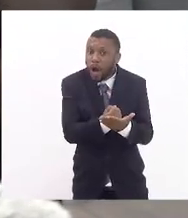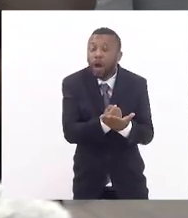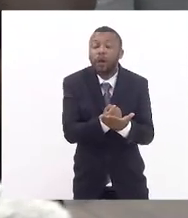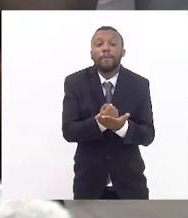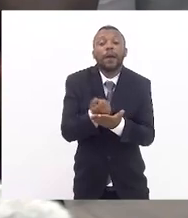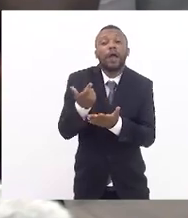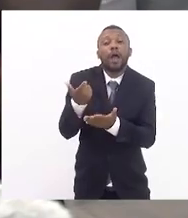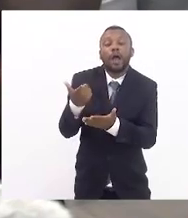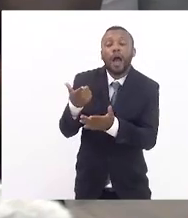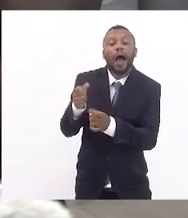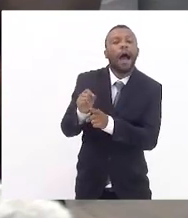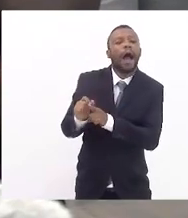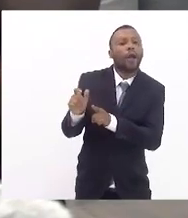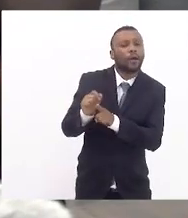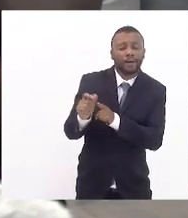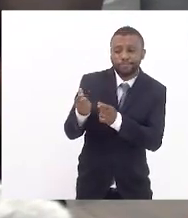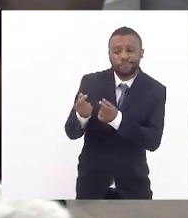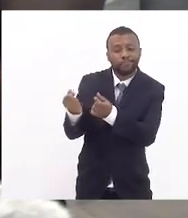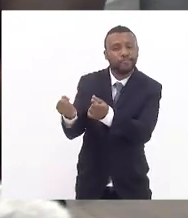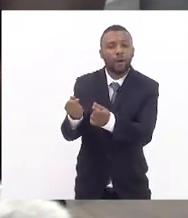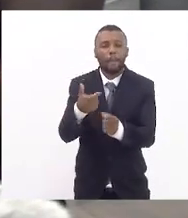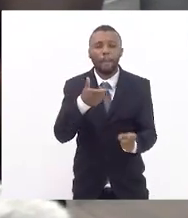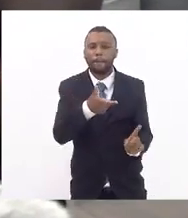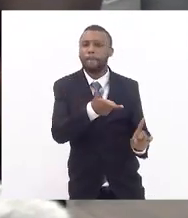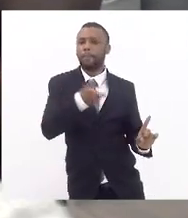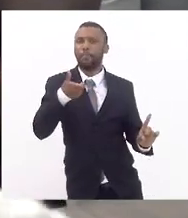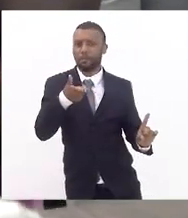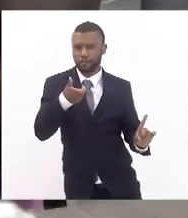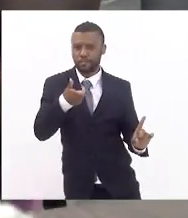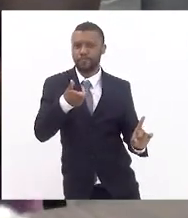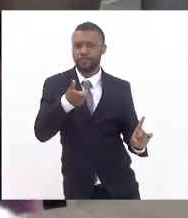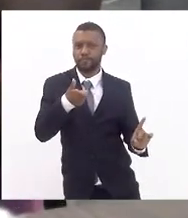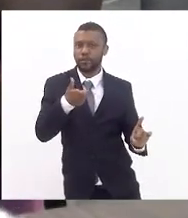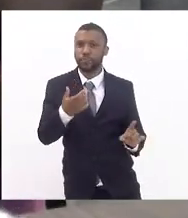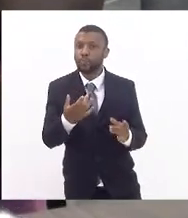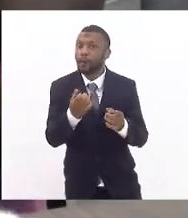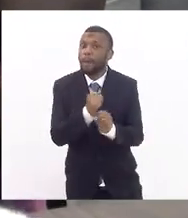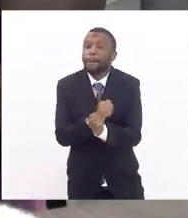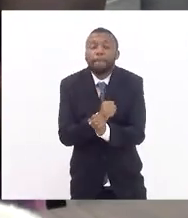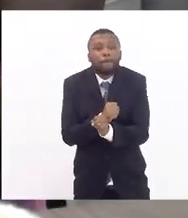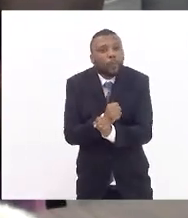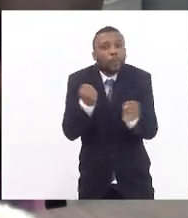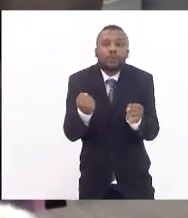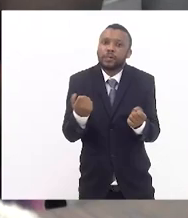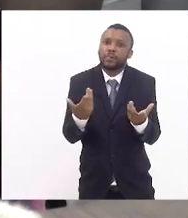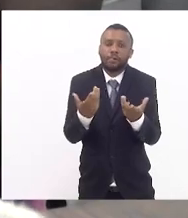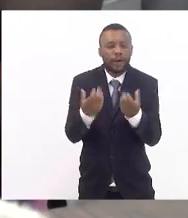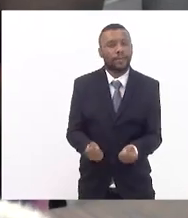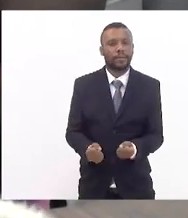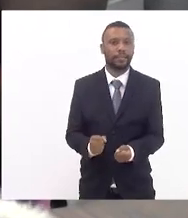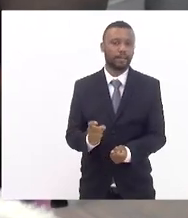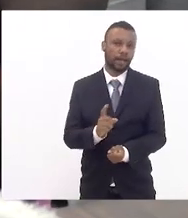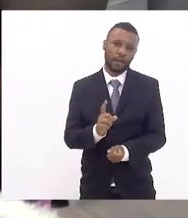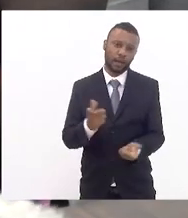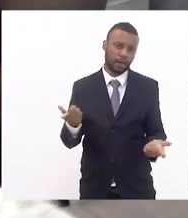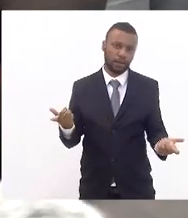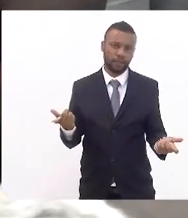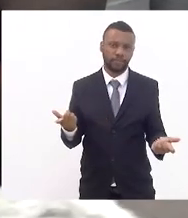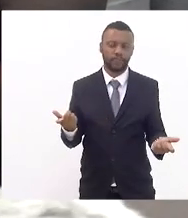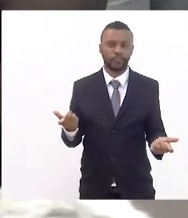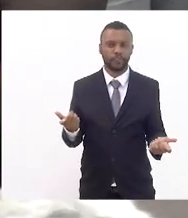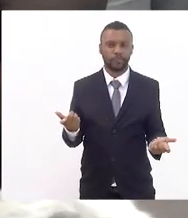aluguel, de valores. Isso é inaceitável e inadmissível.